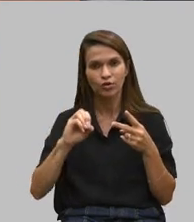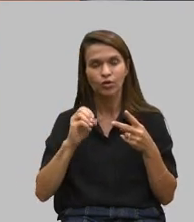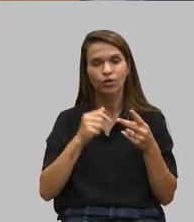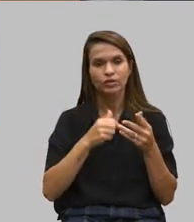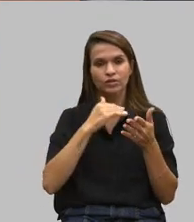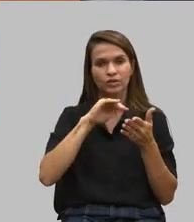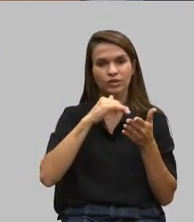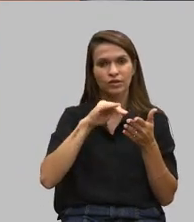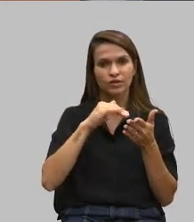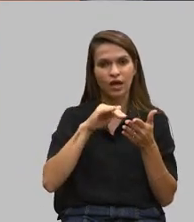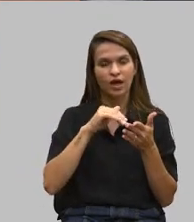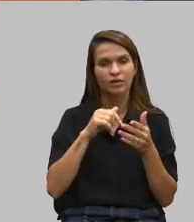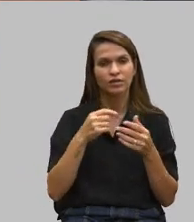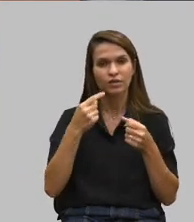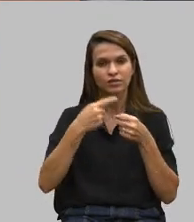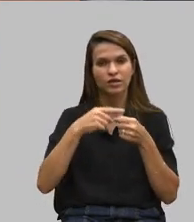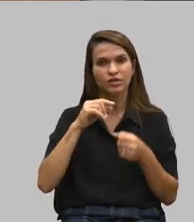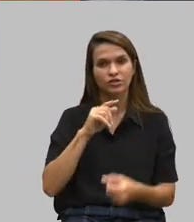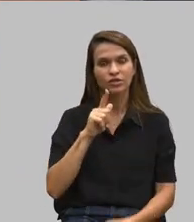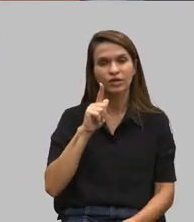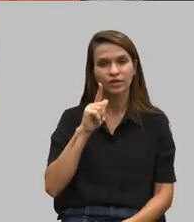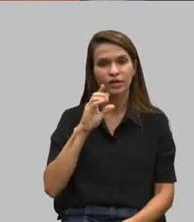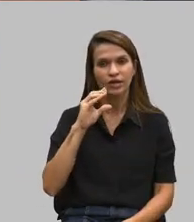secretário de articulação da